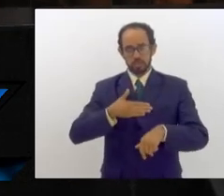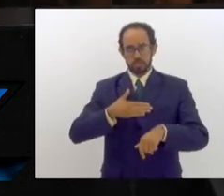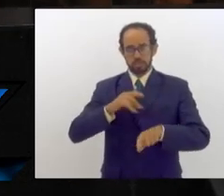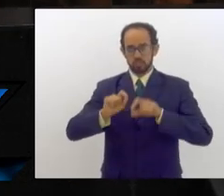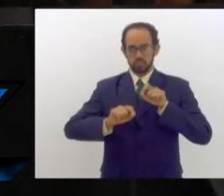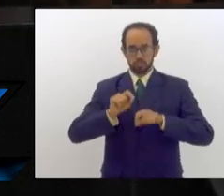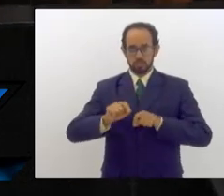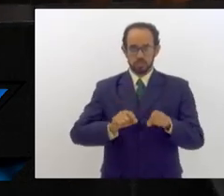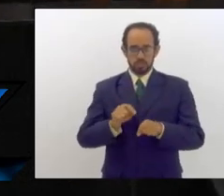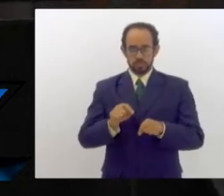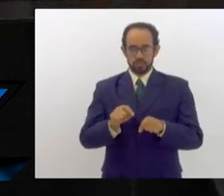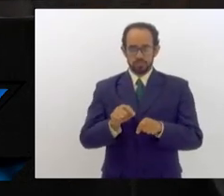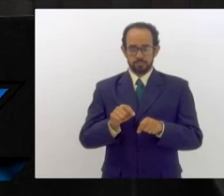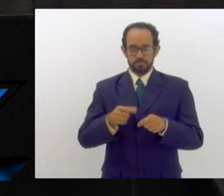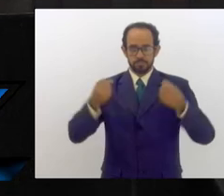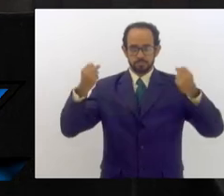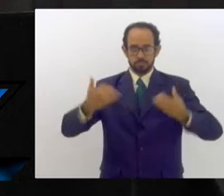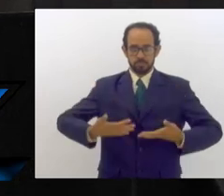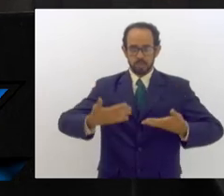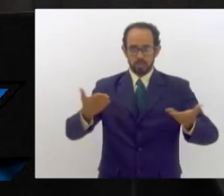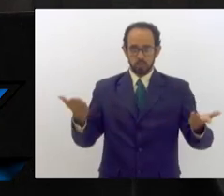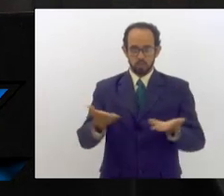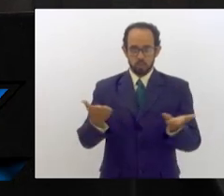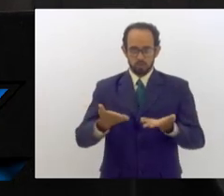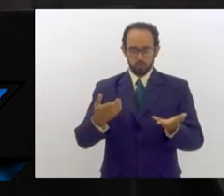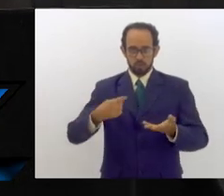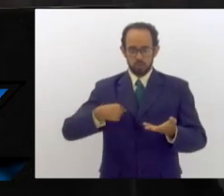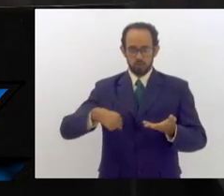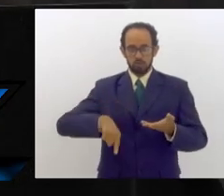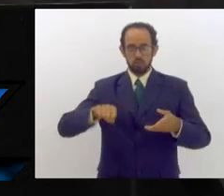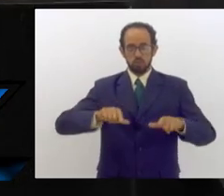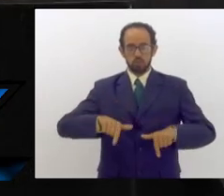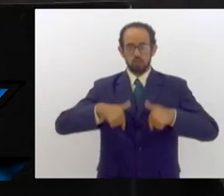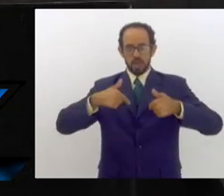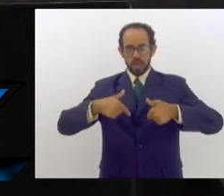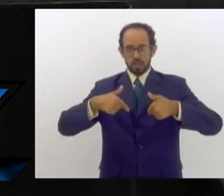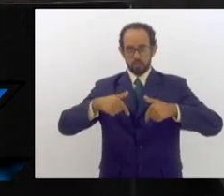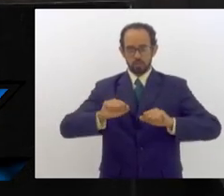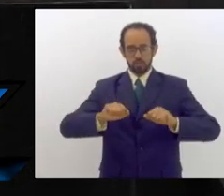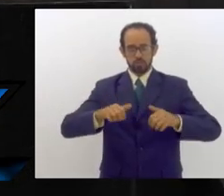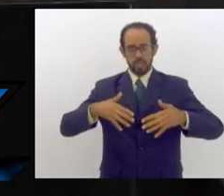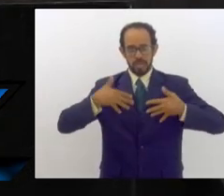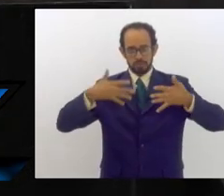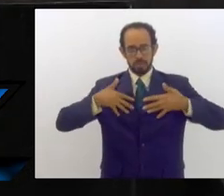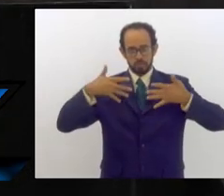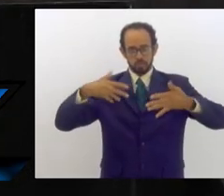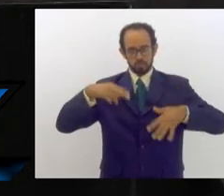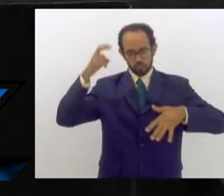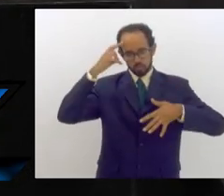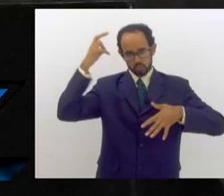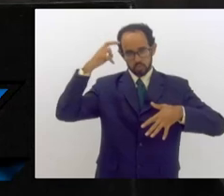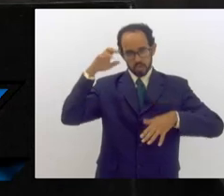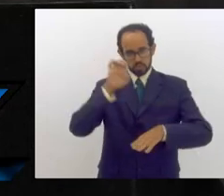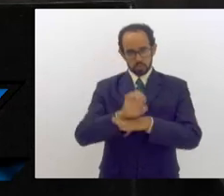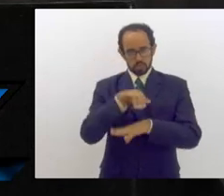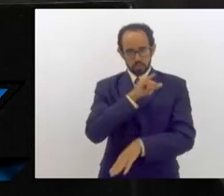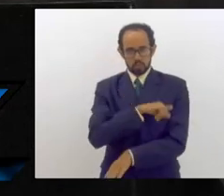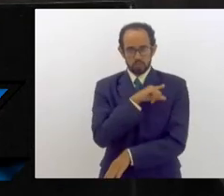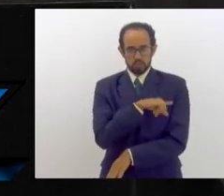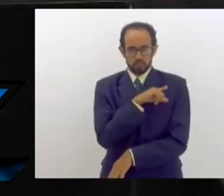Eu gostaria de falar que Hoje estive no ato dos animadores culturais desse estado